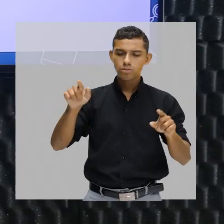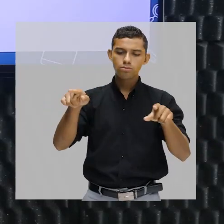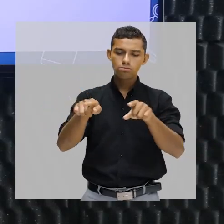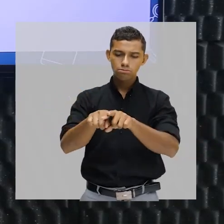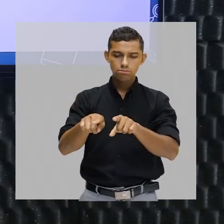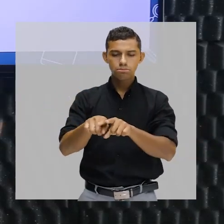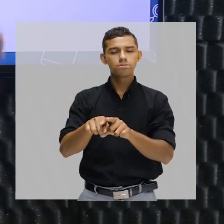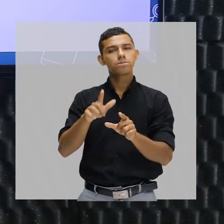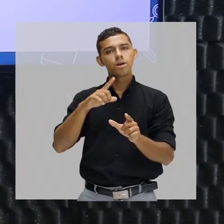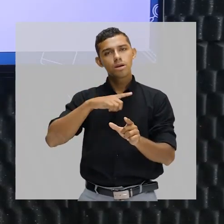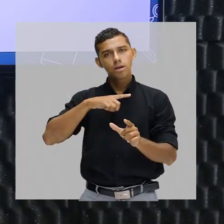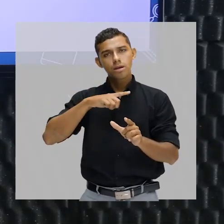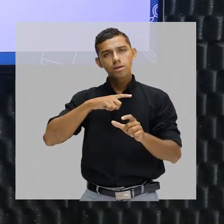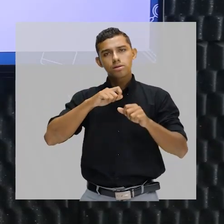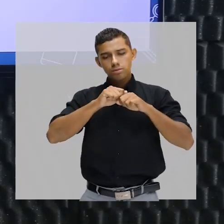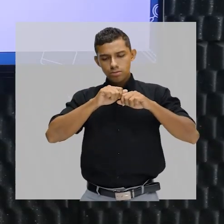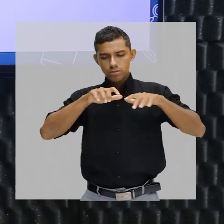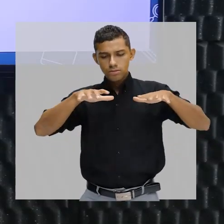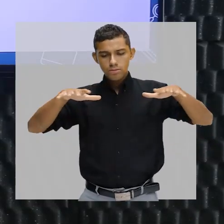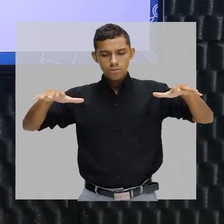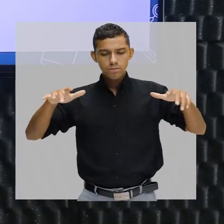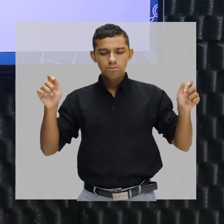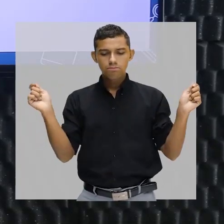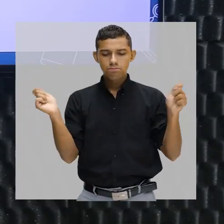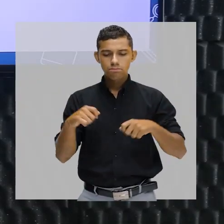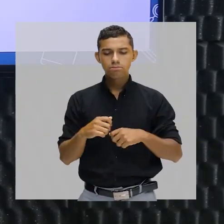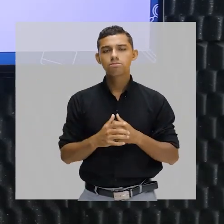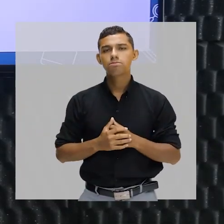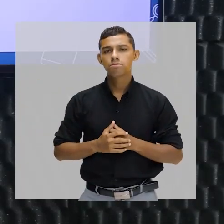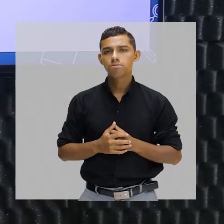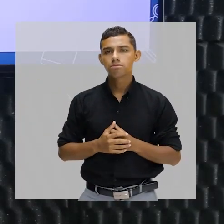que varrendo um campo maior, tá ok?